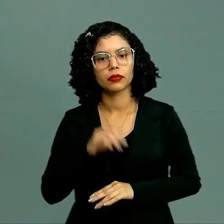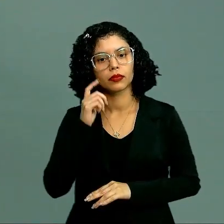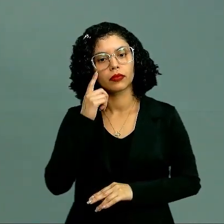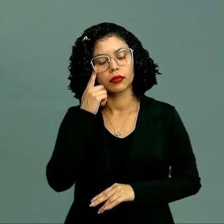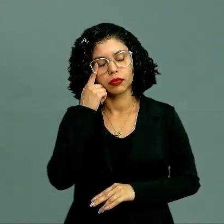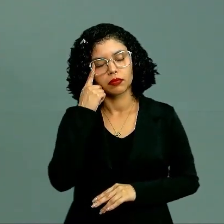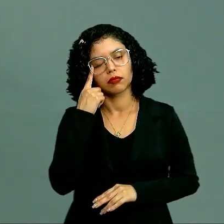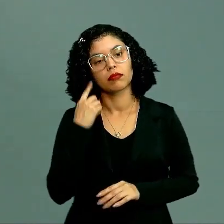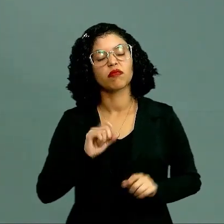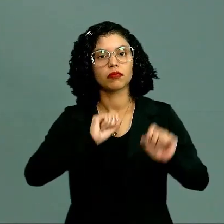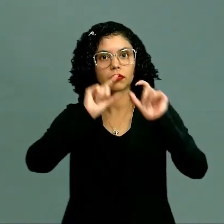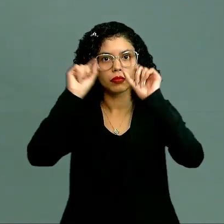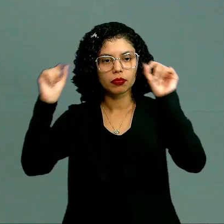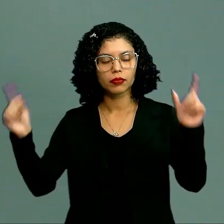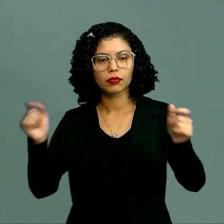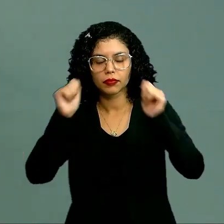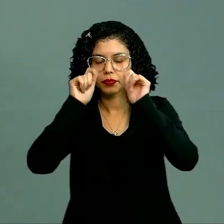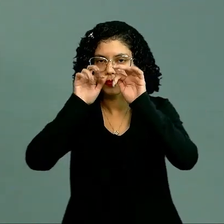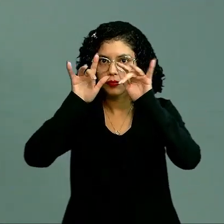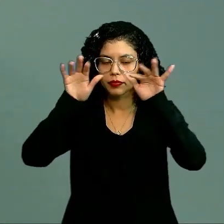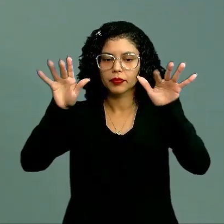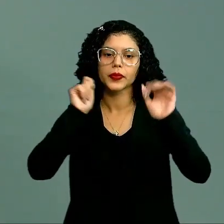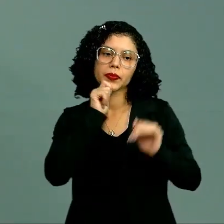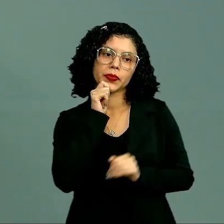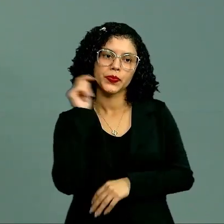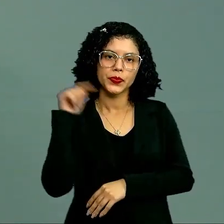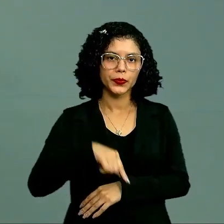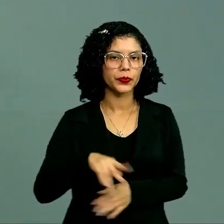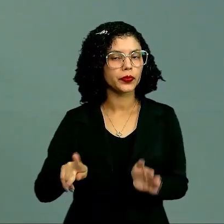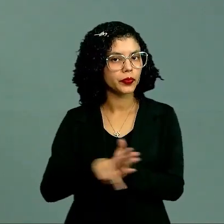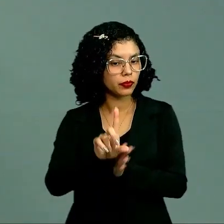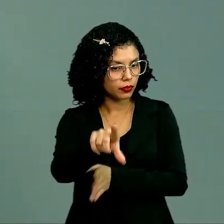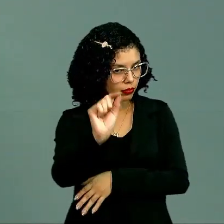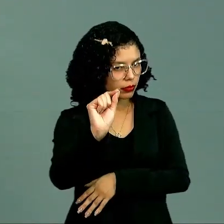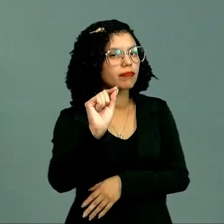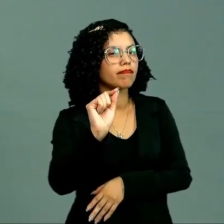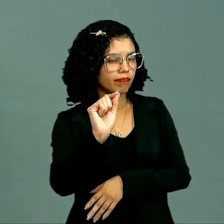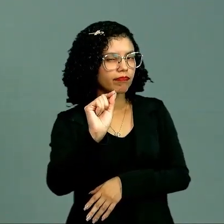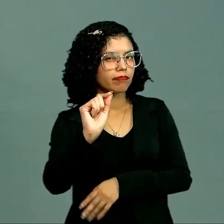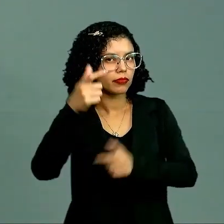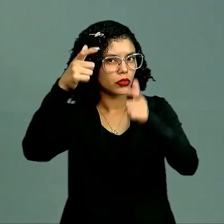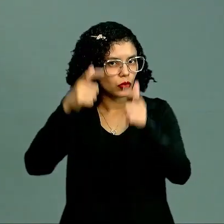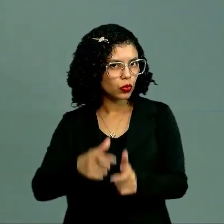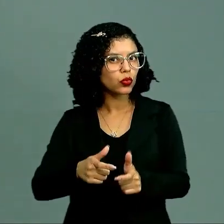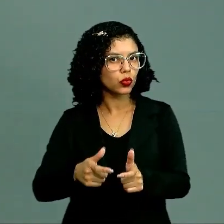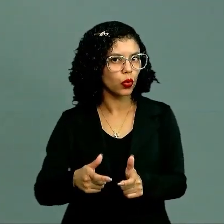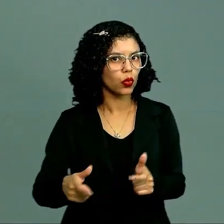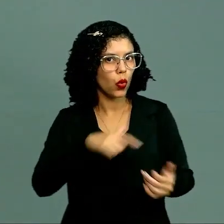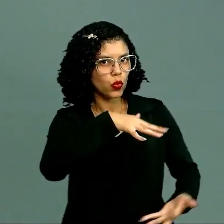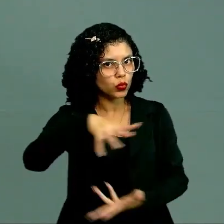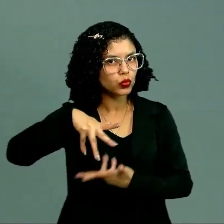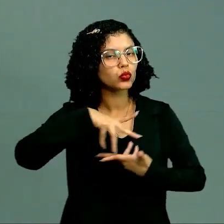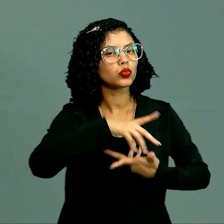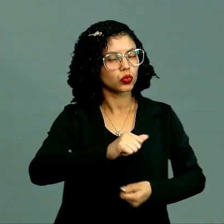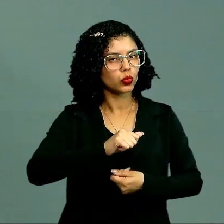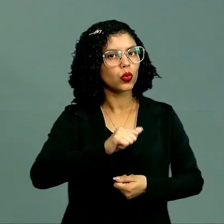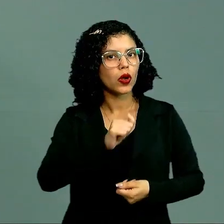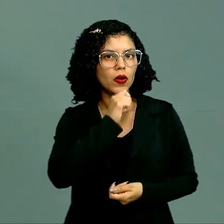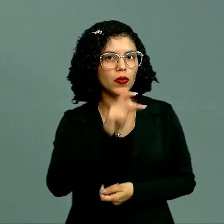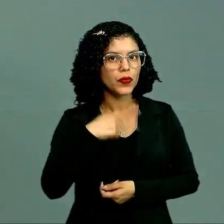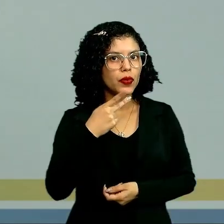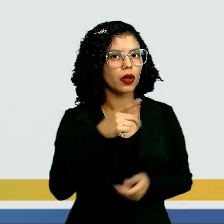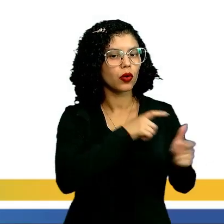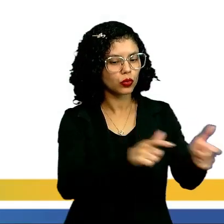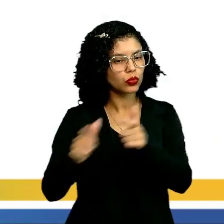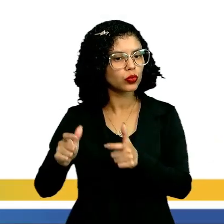Opa, professora, brilhou aí os meus olhos. Deve ser essa daí, porque essa é de local, né? O mundo árabe ainda fala